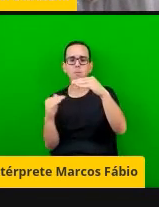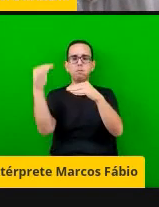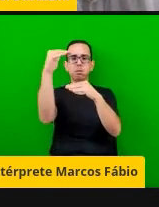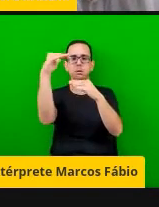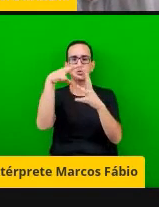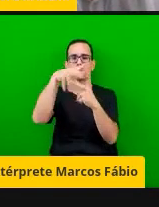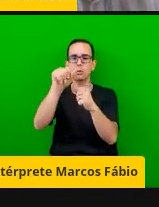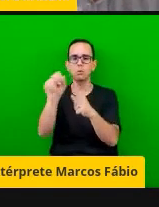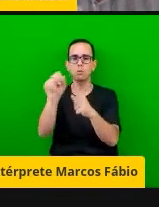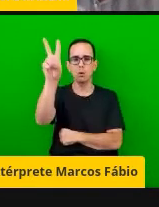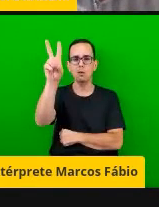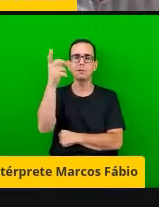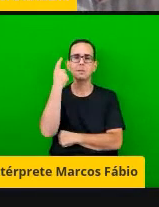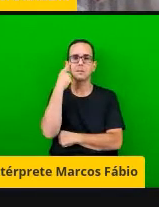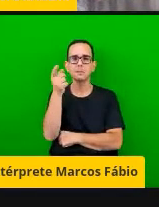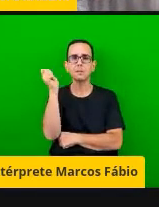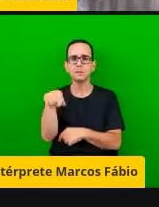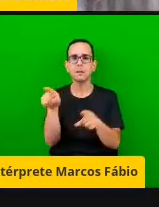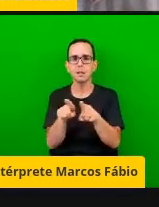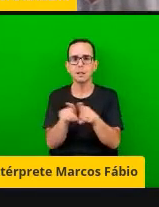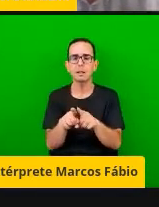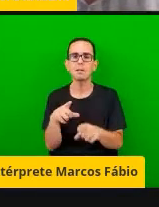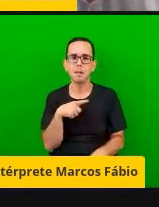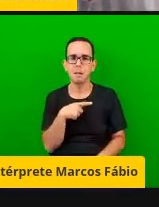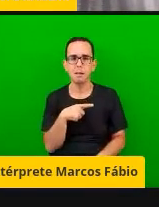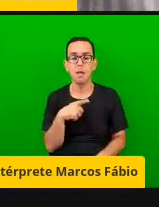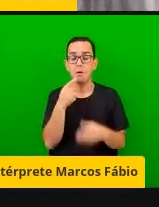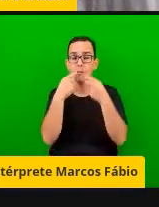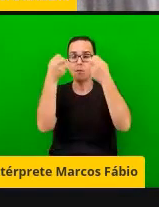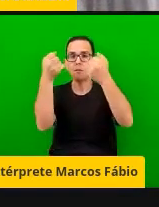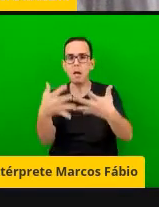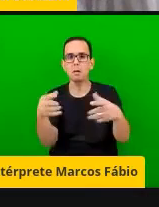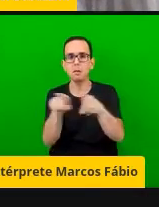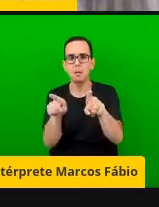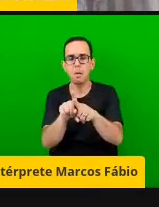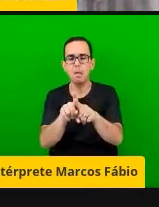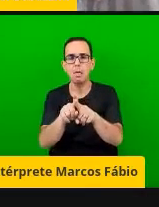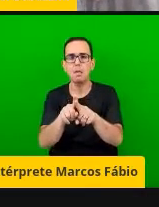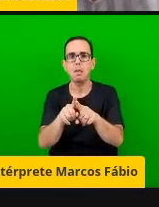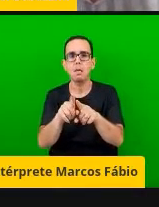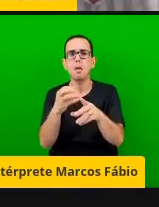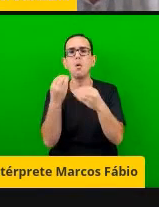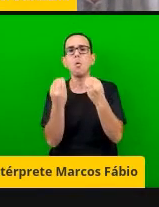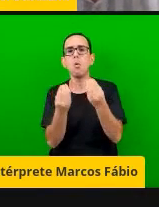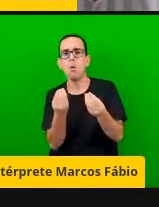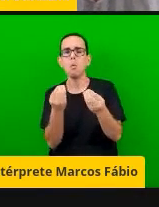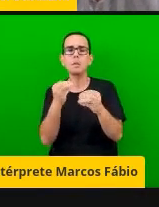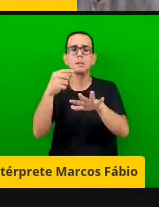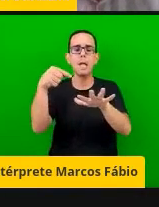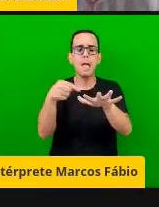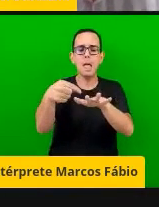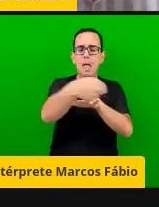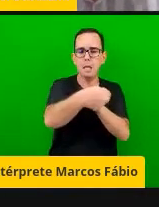valor. Quando eu falo cadeias globais de valor, eu estou falando, então, naquelas redes internacionalizadas